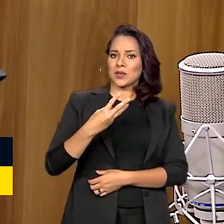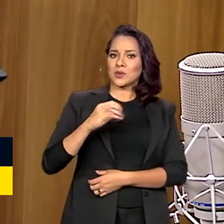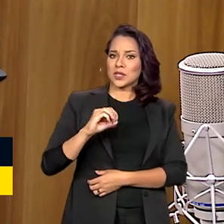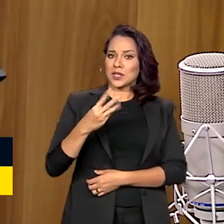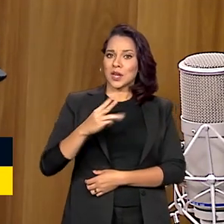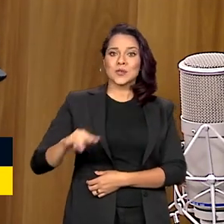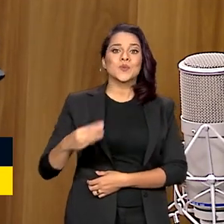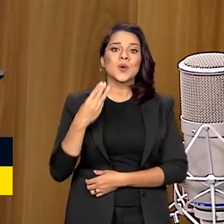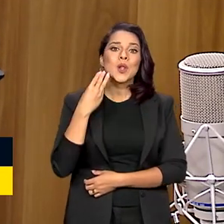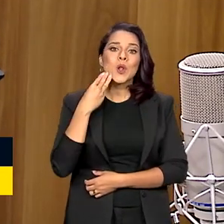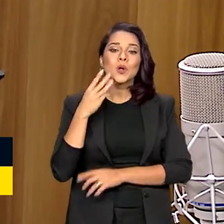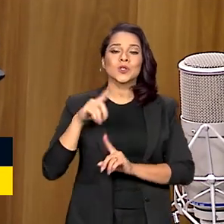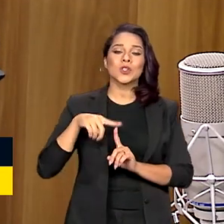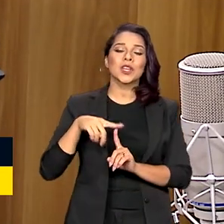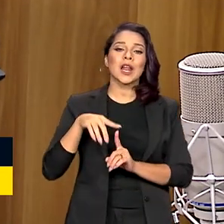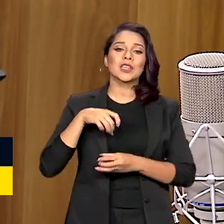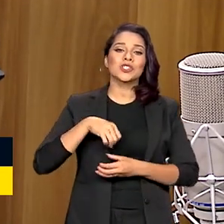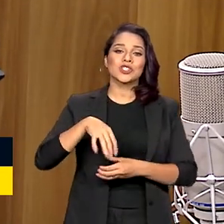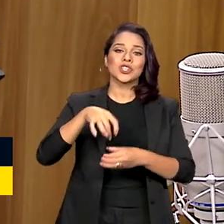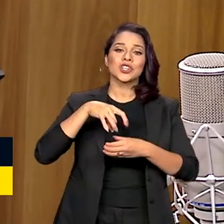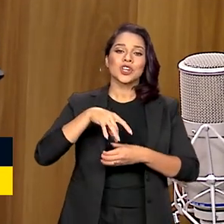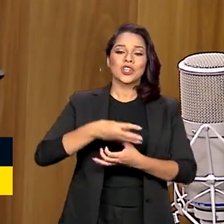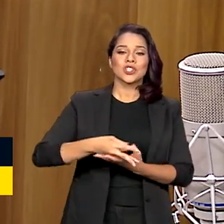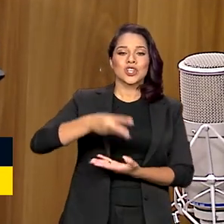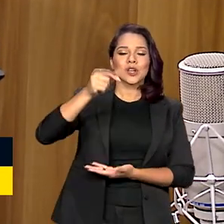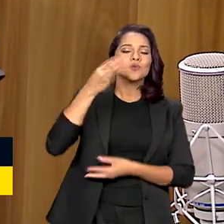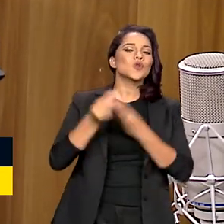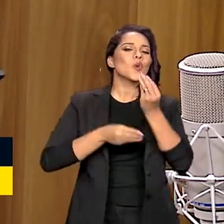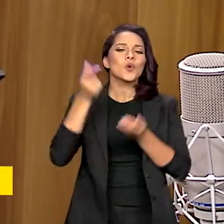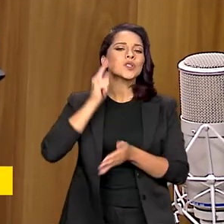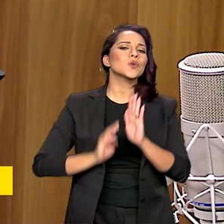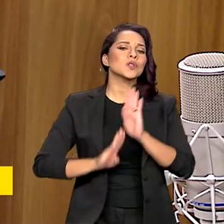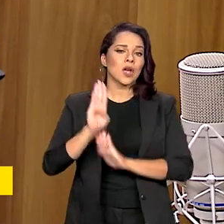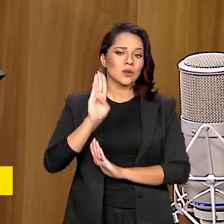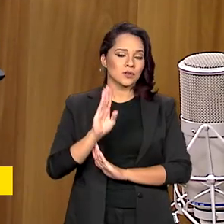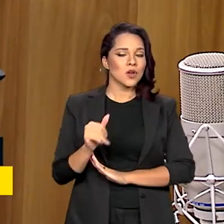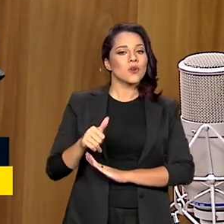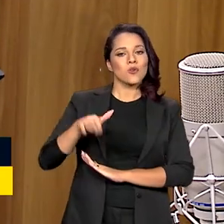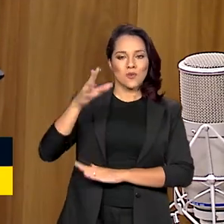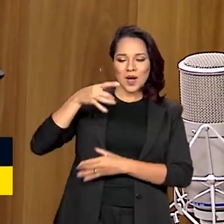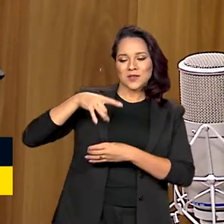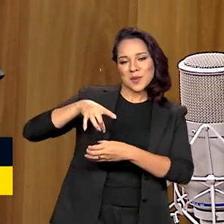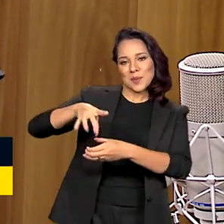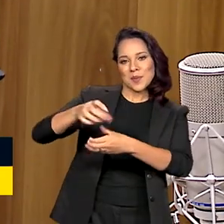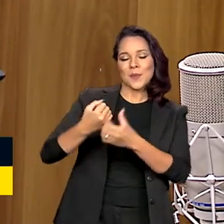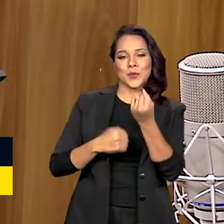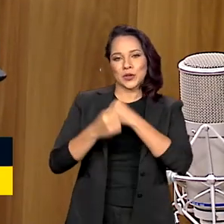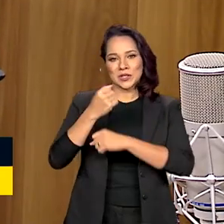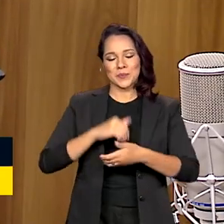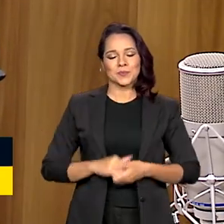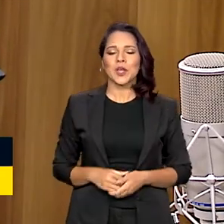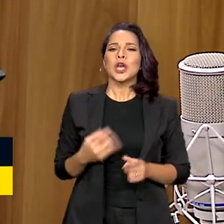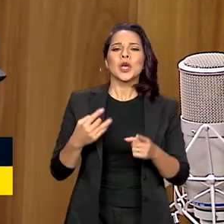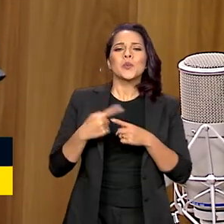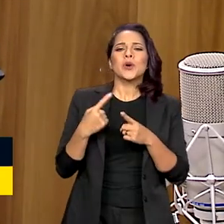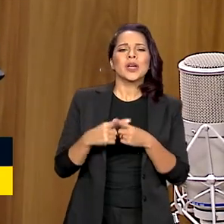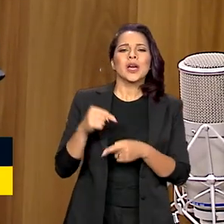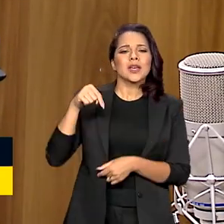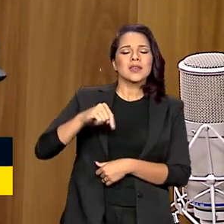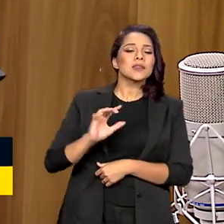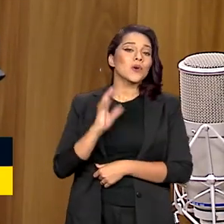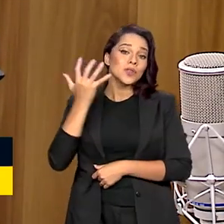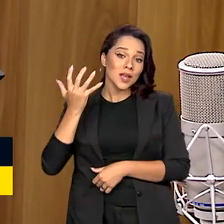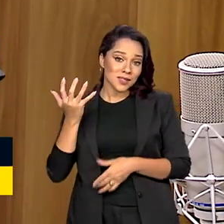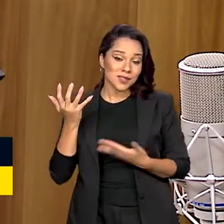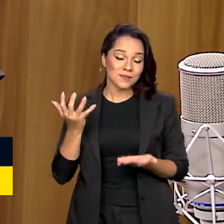de grãos. É um recorde histórico. Como ele bateu esse recorde? Com mais produtividade. E por que que essa produtividade